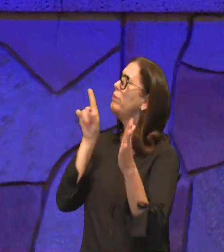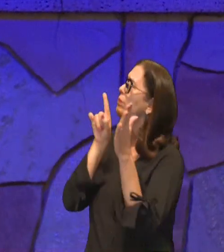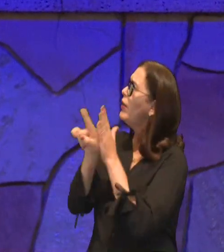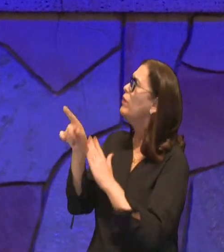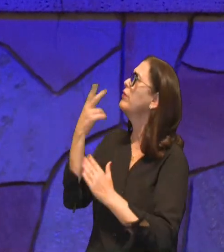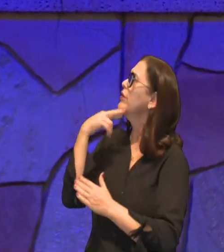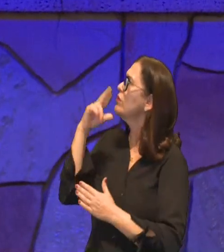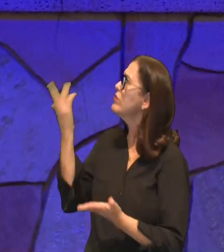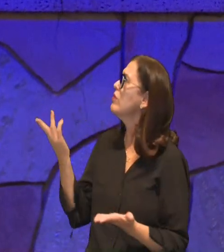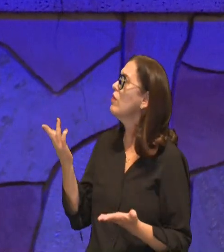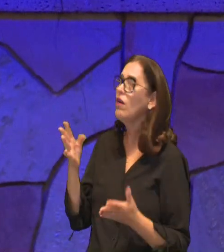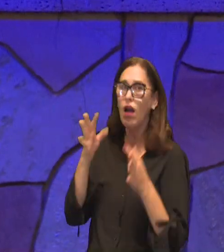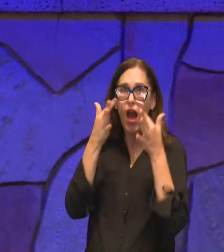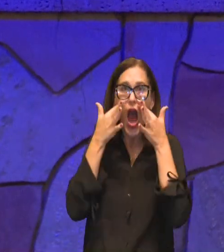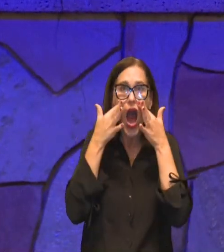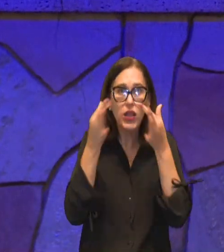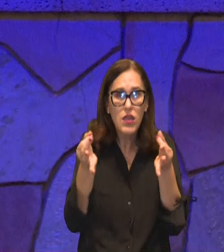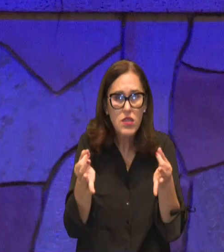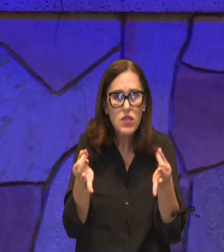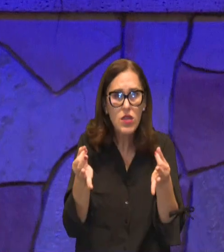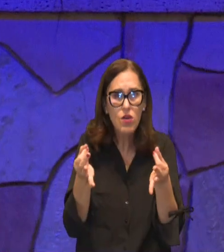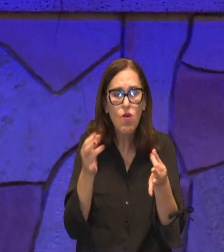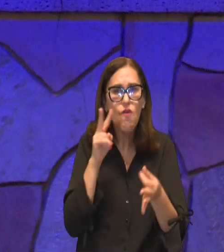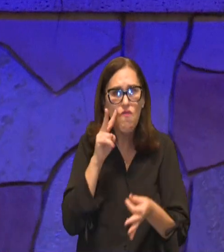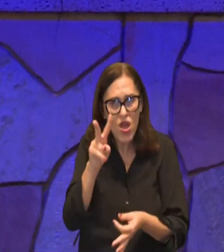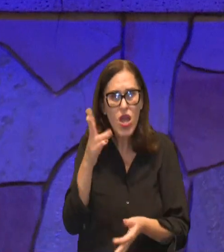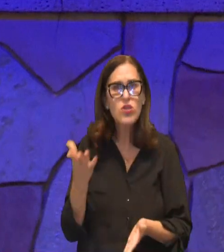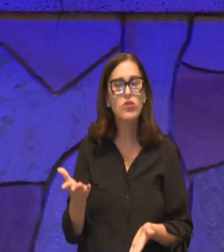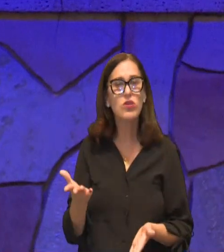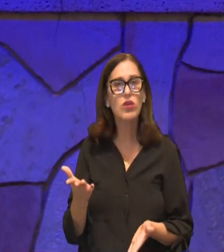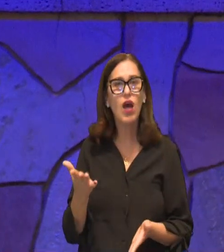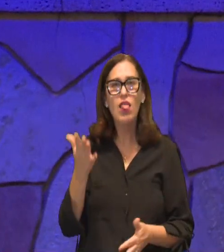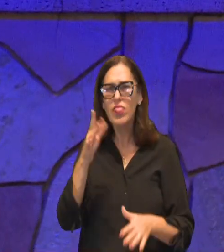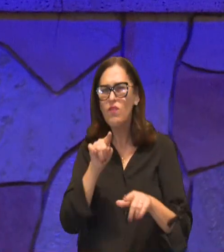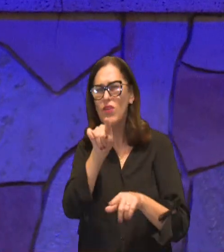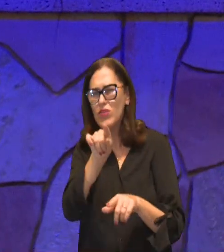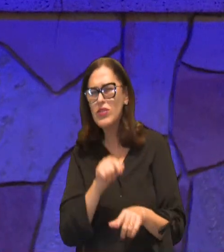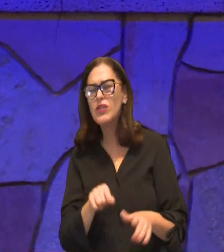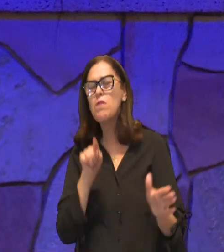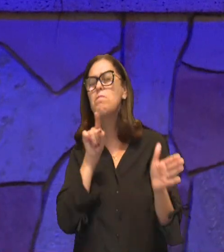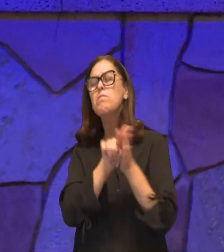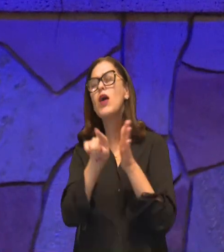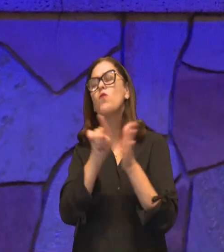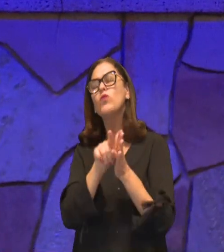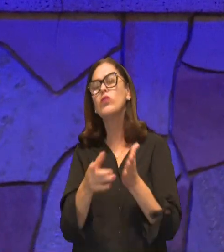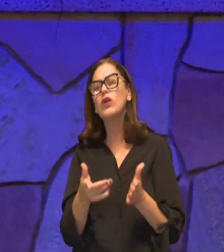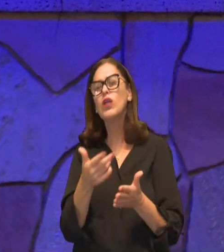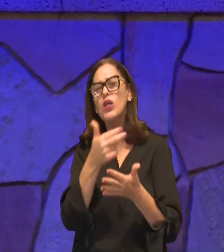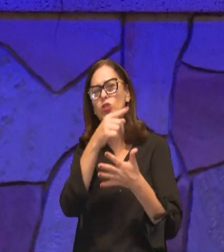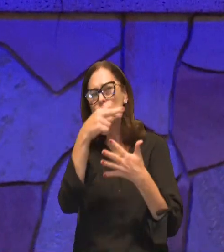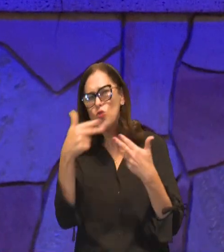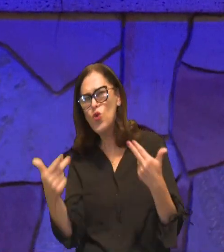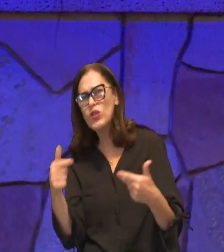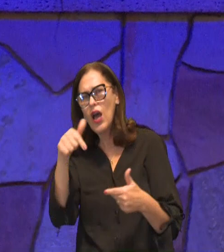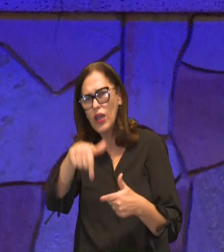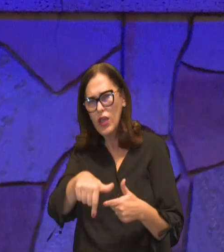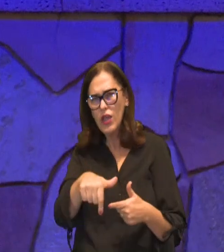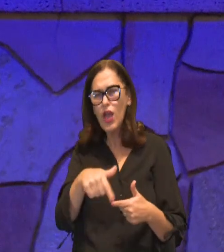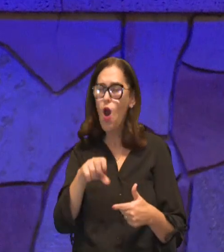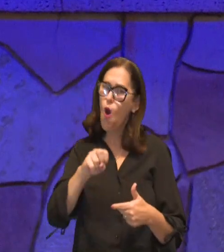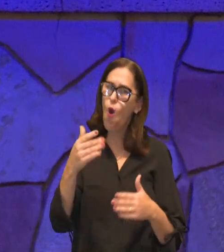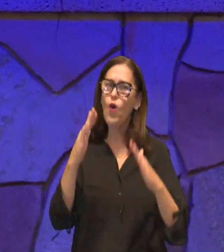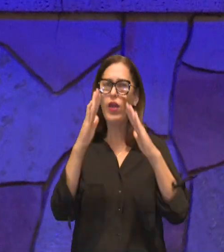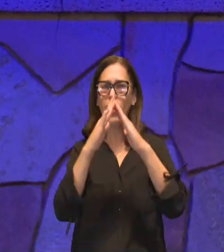para o Senhor. Atenção, querido, presta atenção nisso. Talvez você esteja perguntando também estas coisas, você que está aqui, você que está na